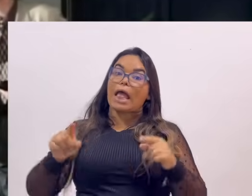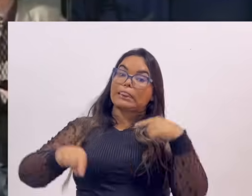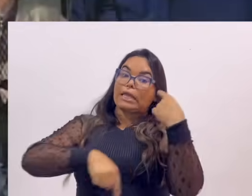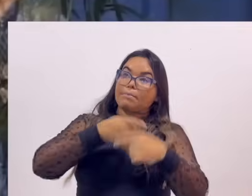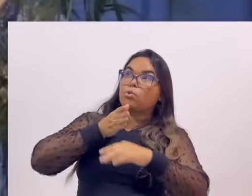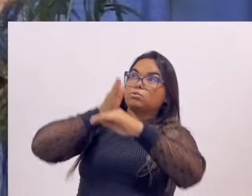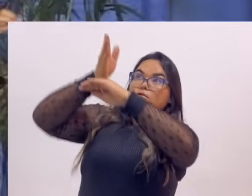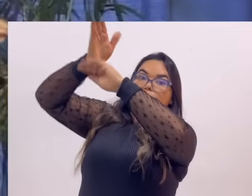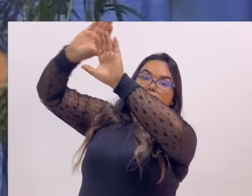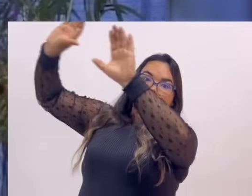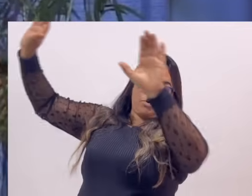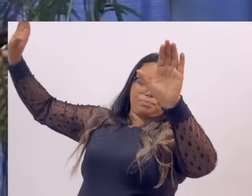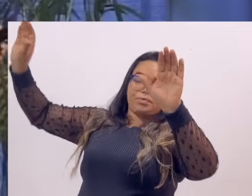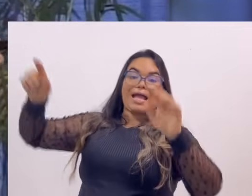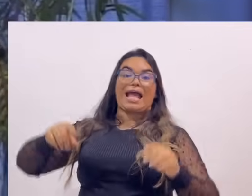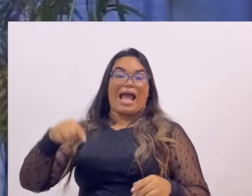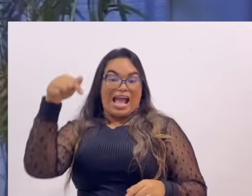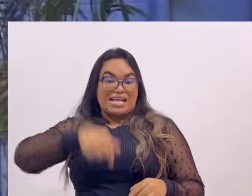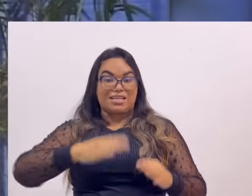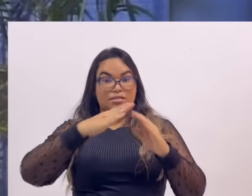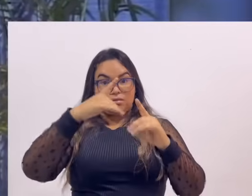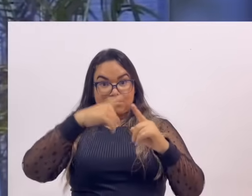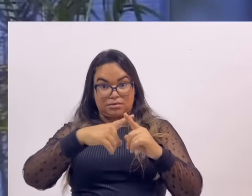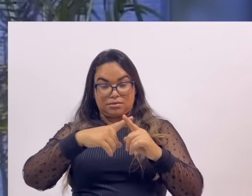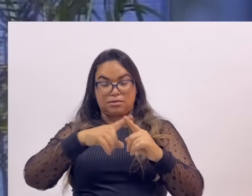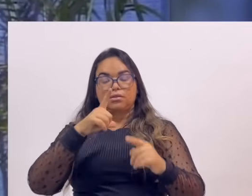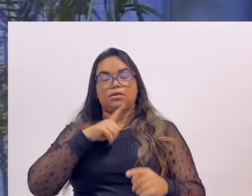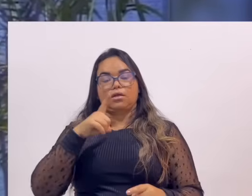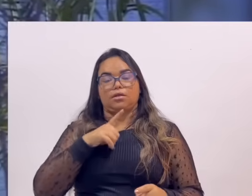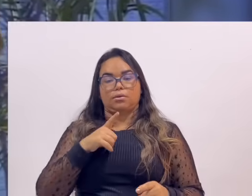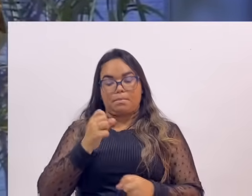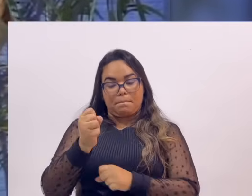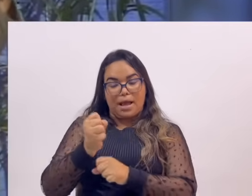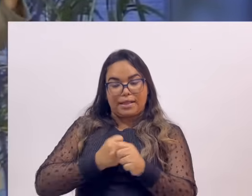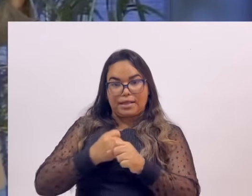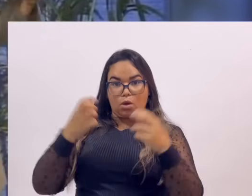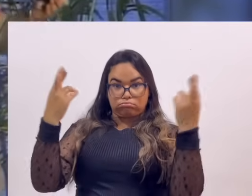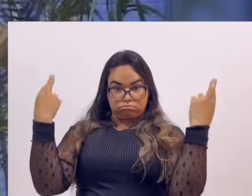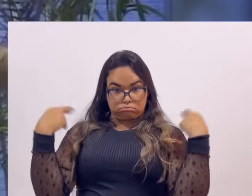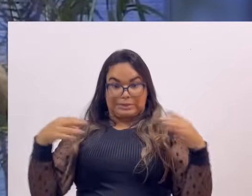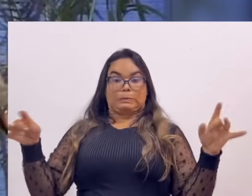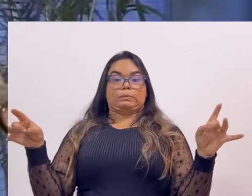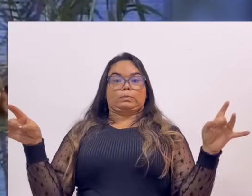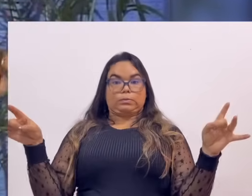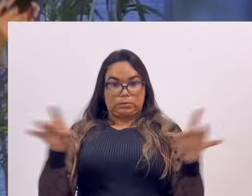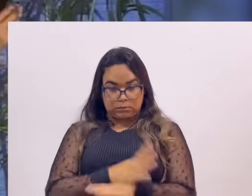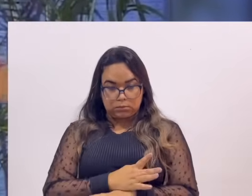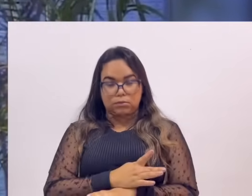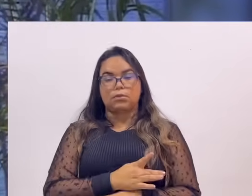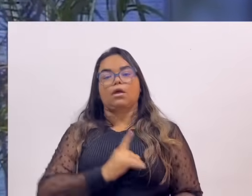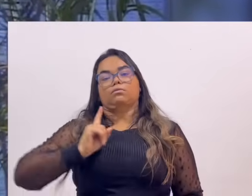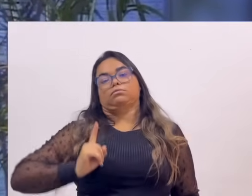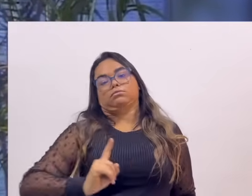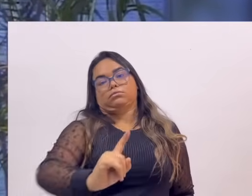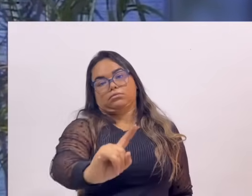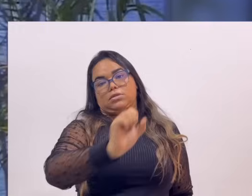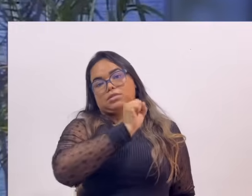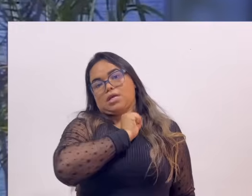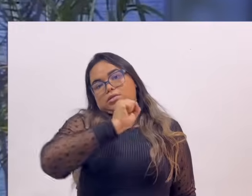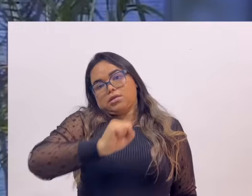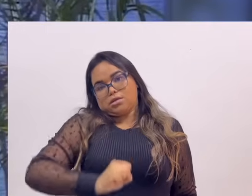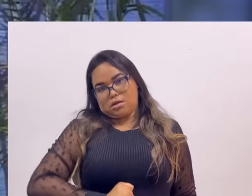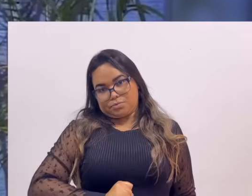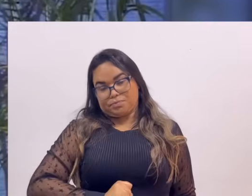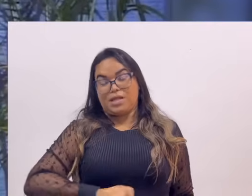aposento até que o sacrifício tivesse sido feito. Havia um cordeiro e havia um carneiro da consagração.